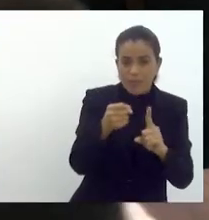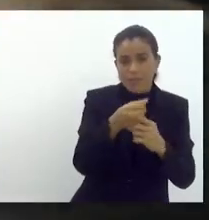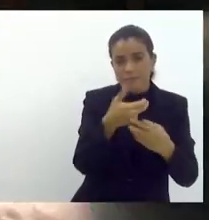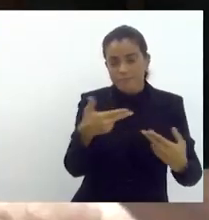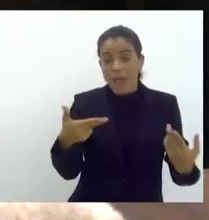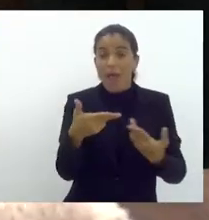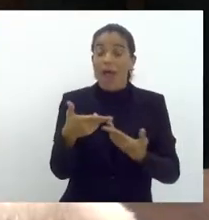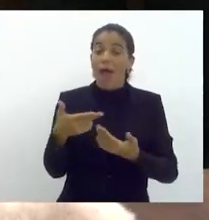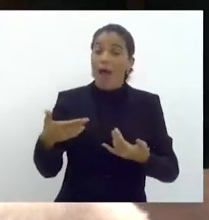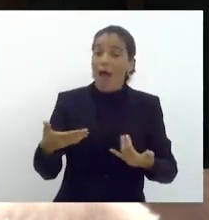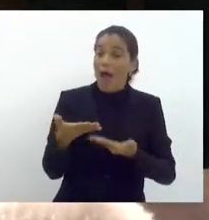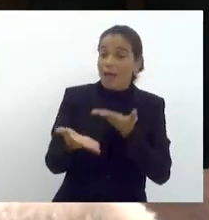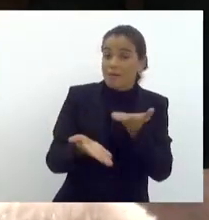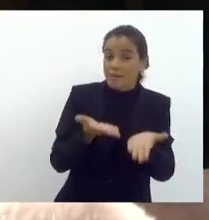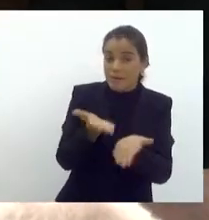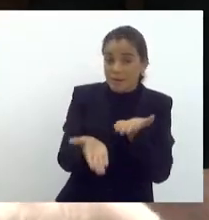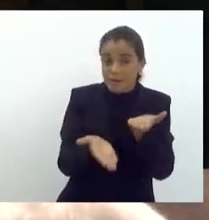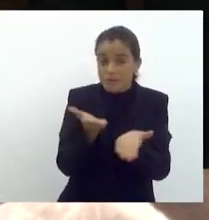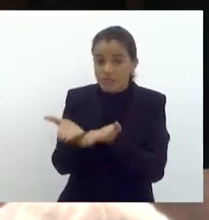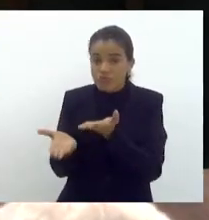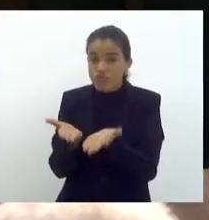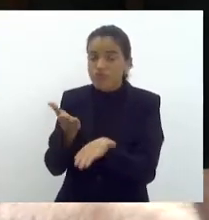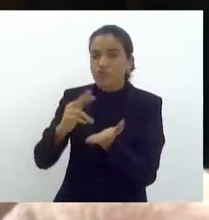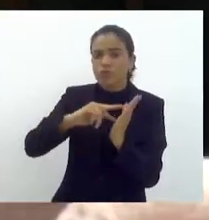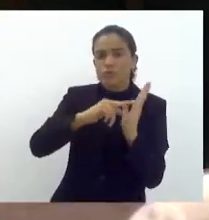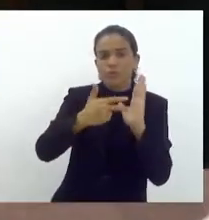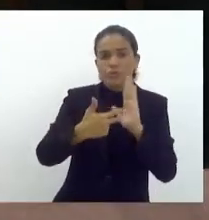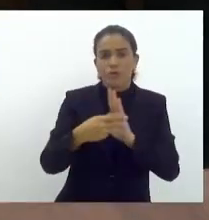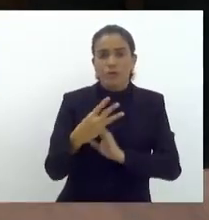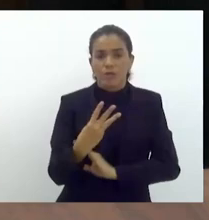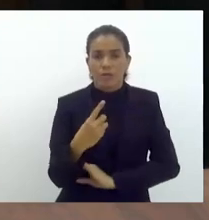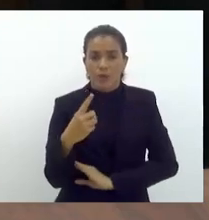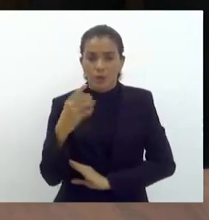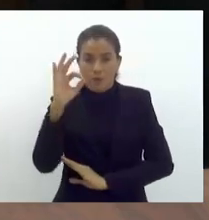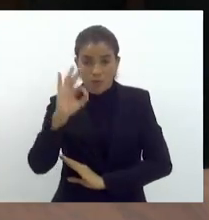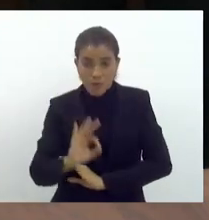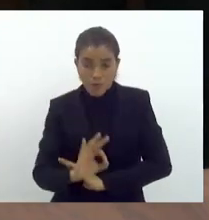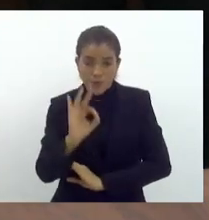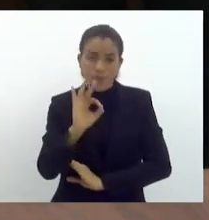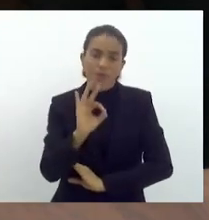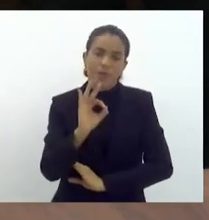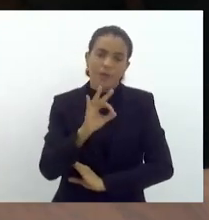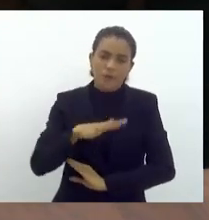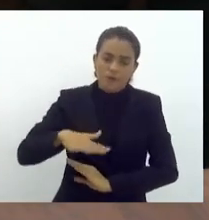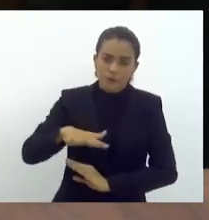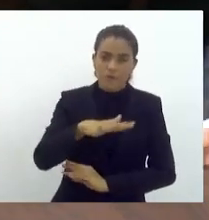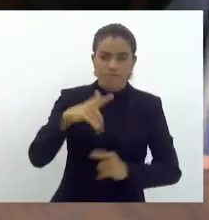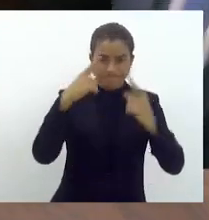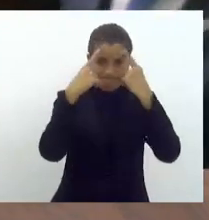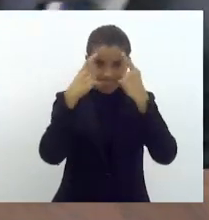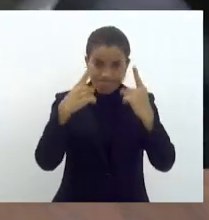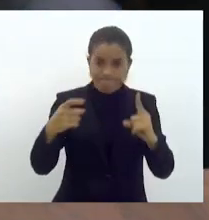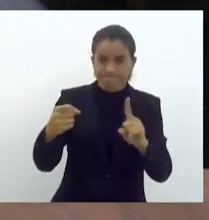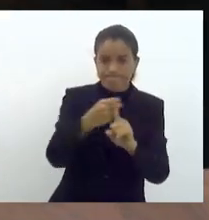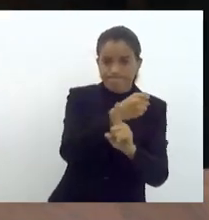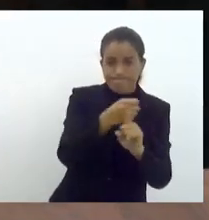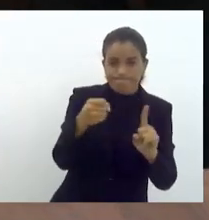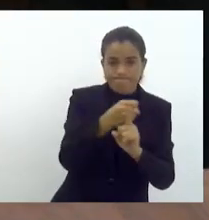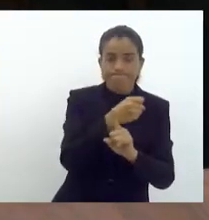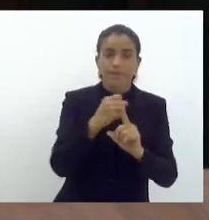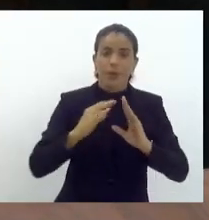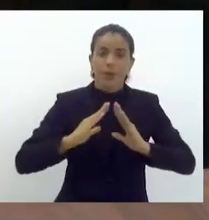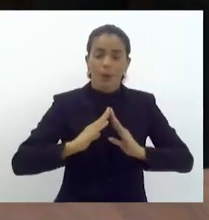pela sala lilás representam hoje 31% dos casos de violência é doméstica